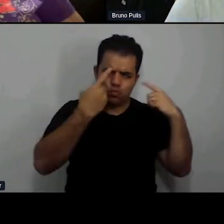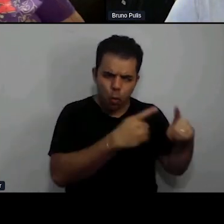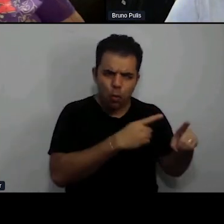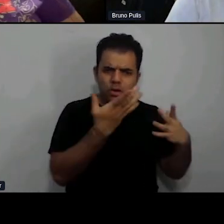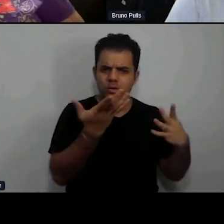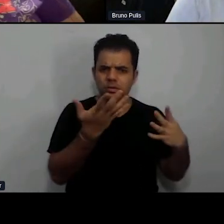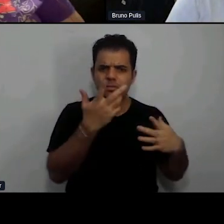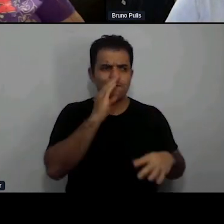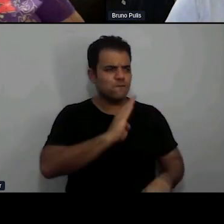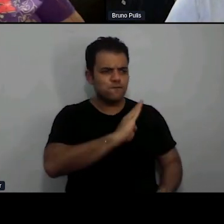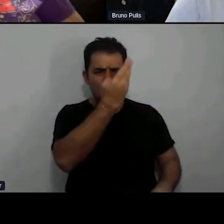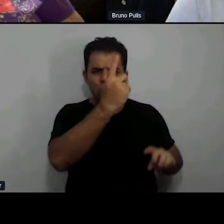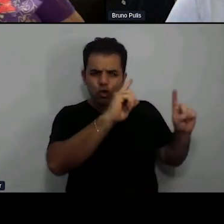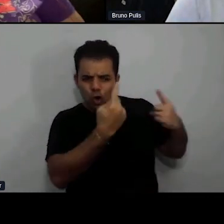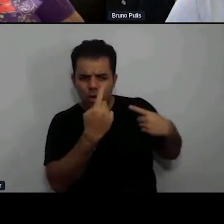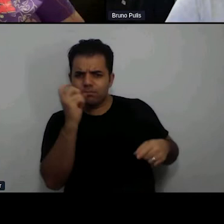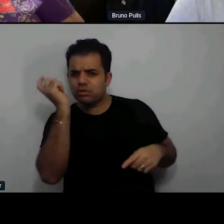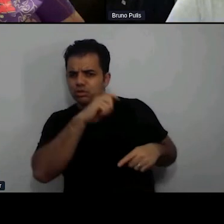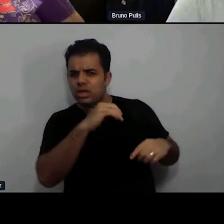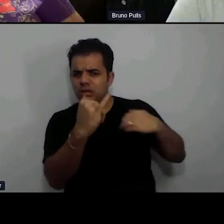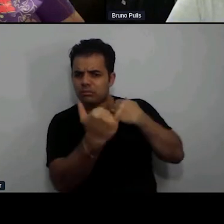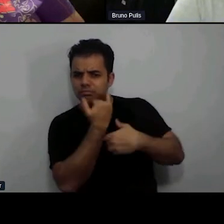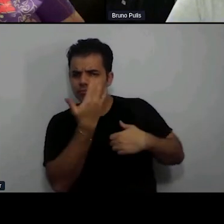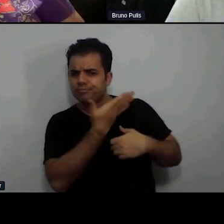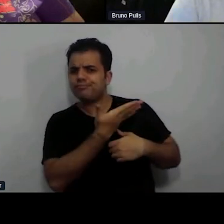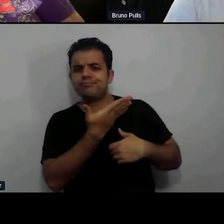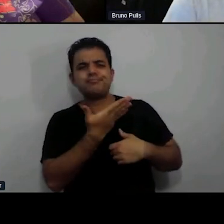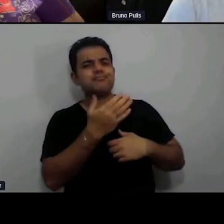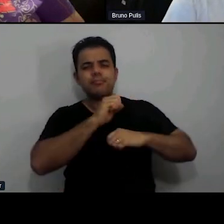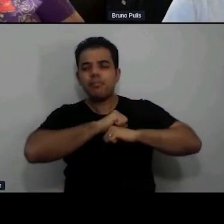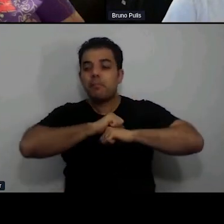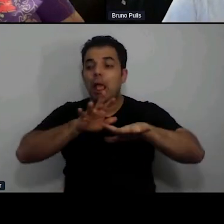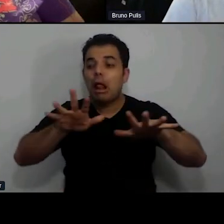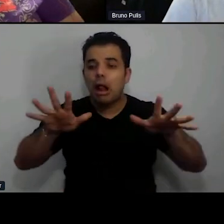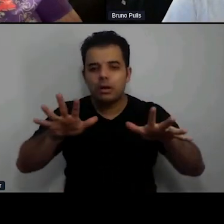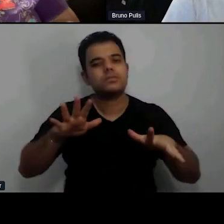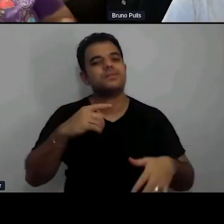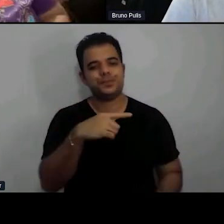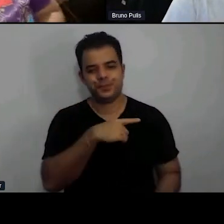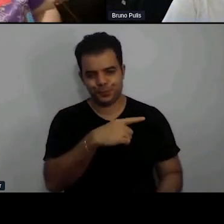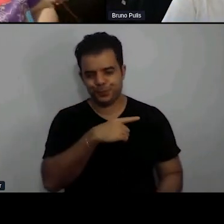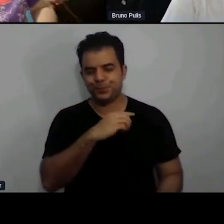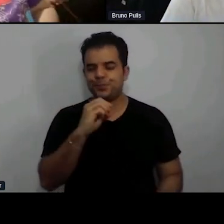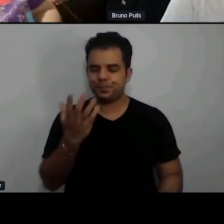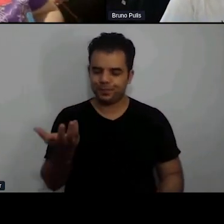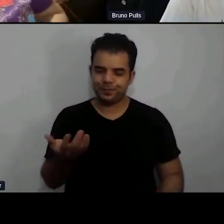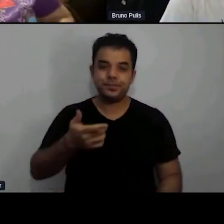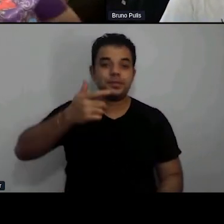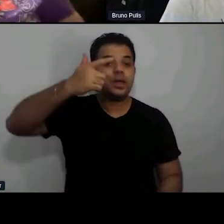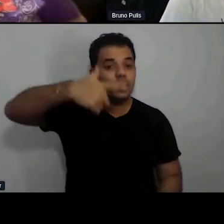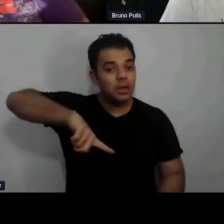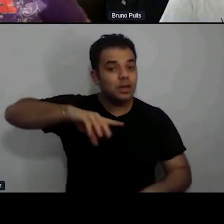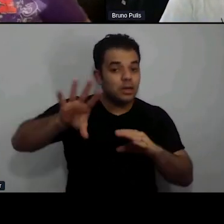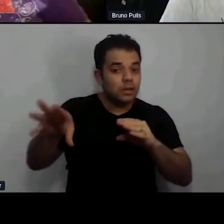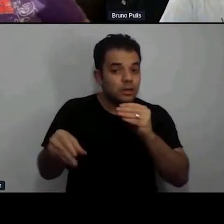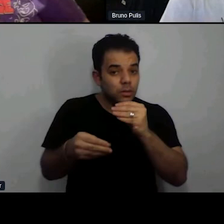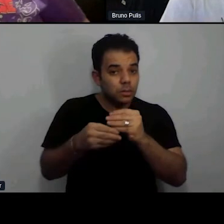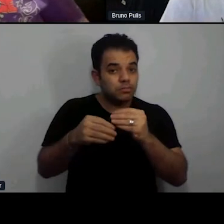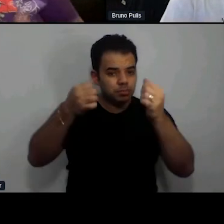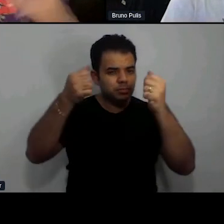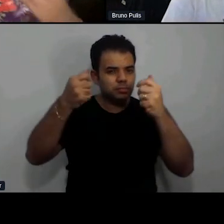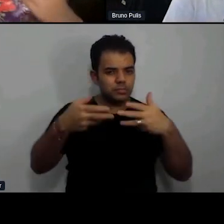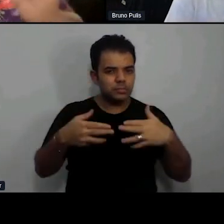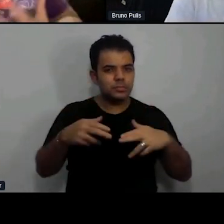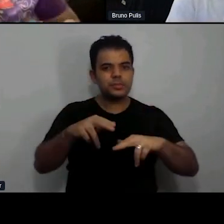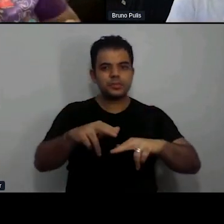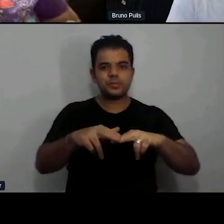é uma promessa falsa que eles fazem para as pessoas. Sim, eu vou até complementar, o Pulis falou muito,